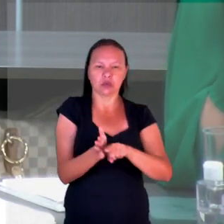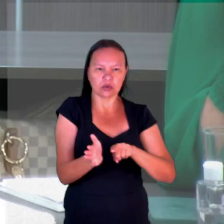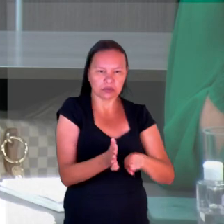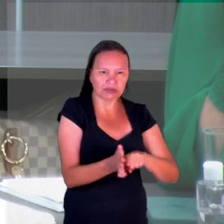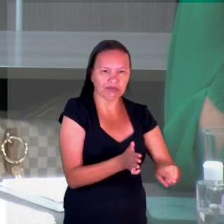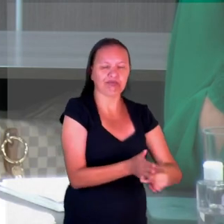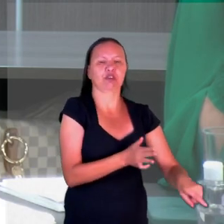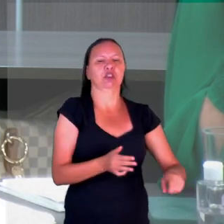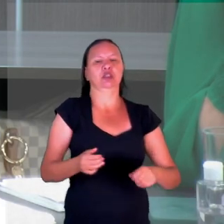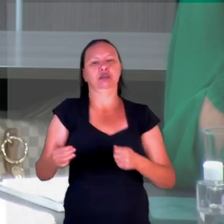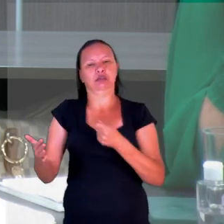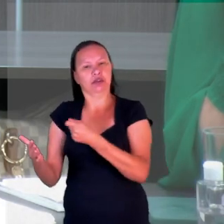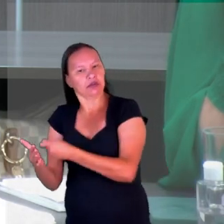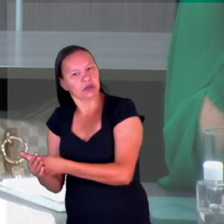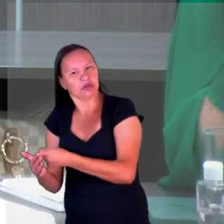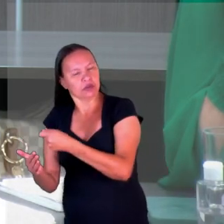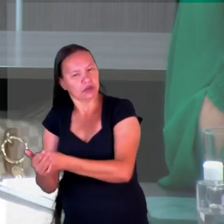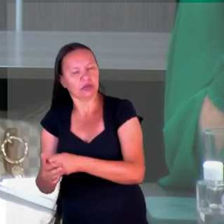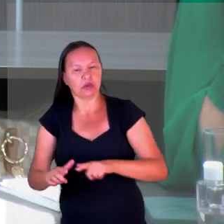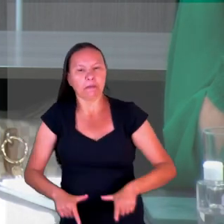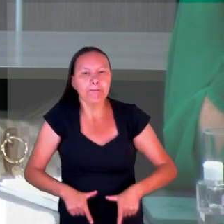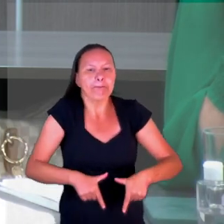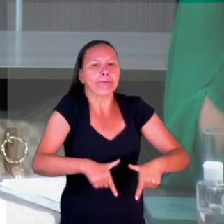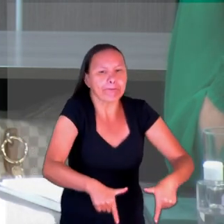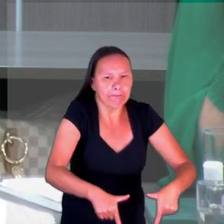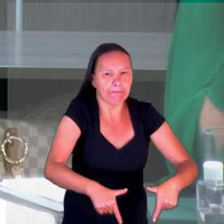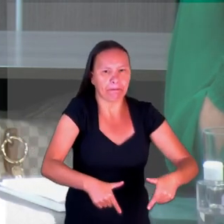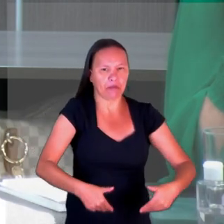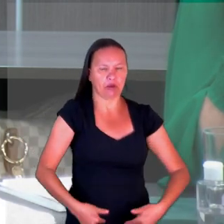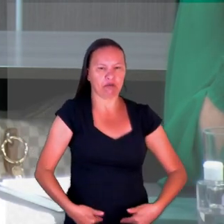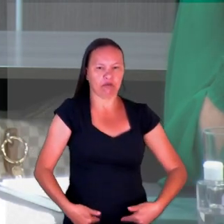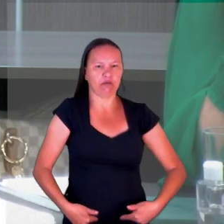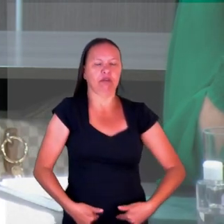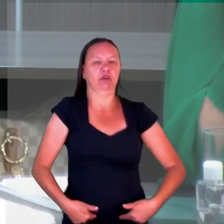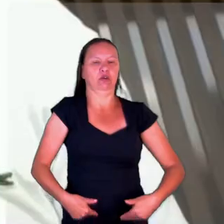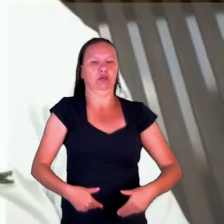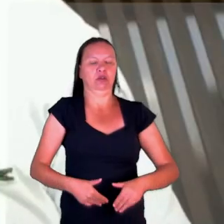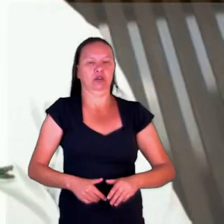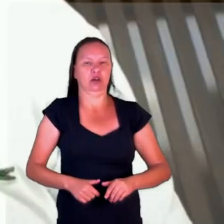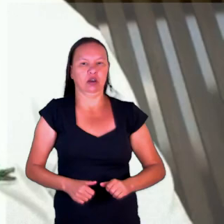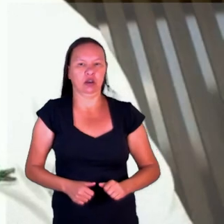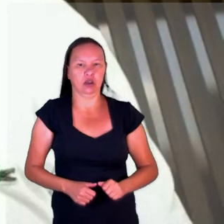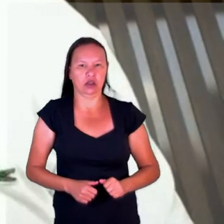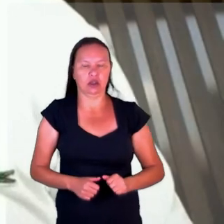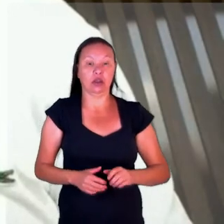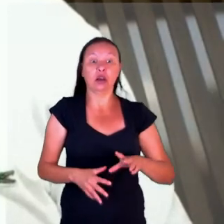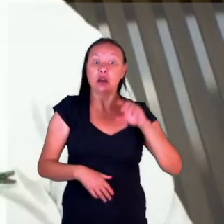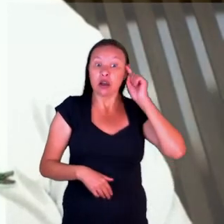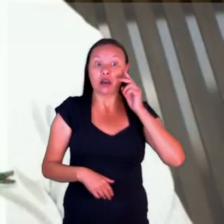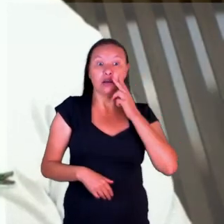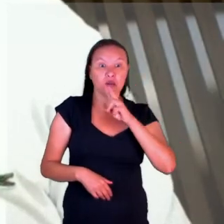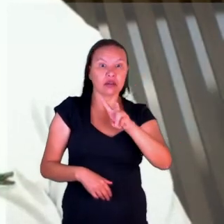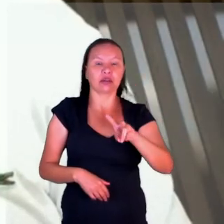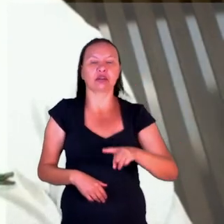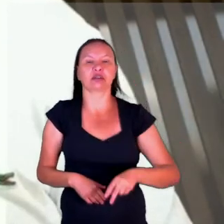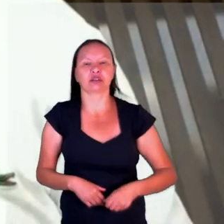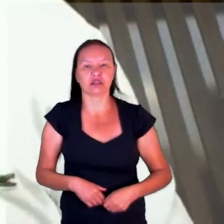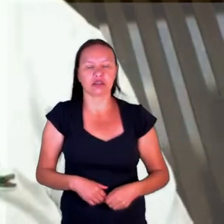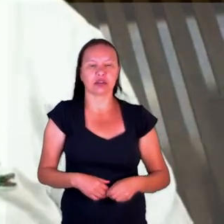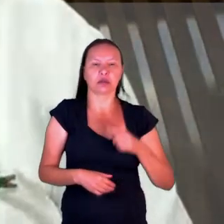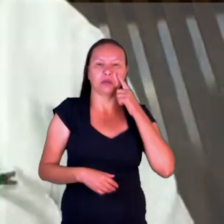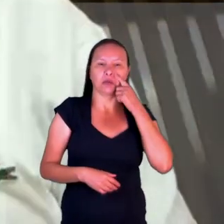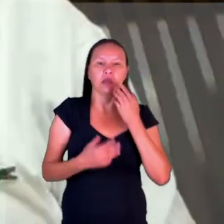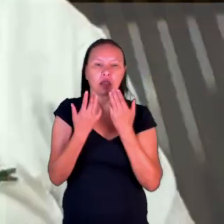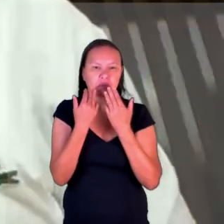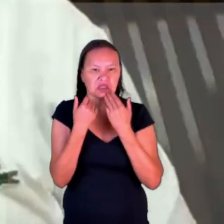n de enfrentamento à fome né o enfrentamento a a alimentação inadequada acho que eu poderia dizer